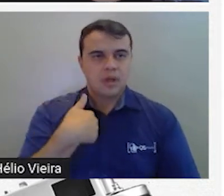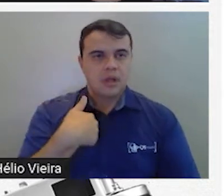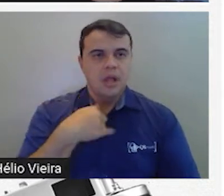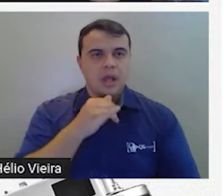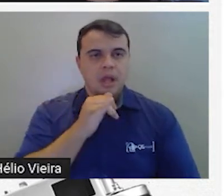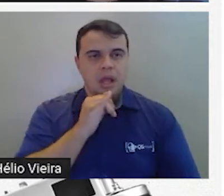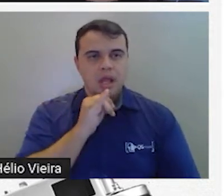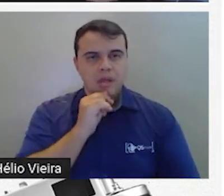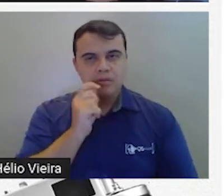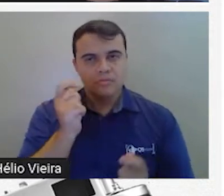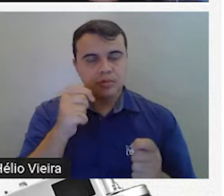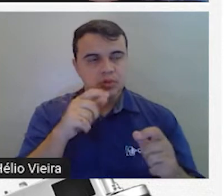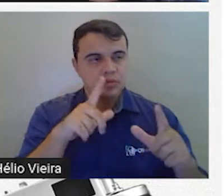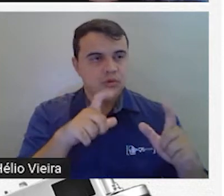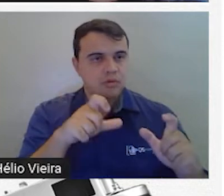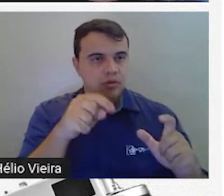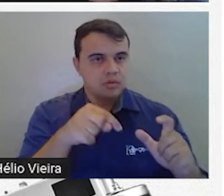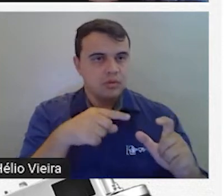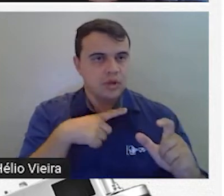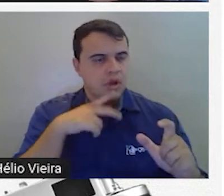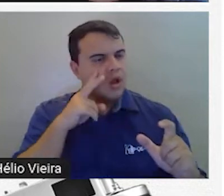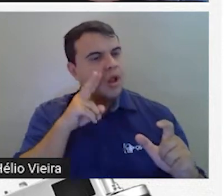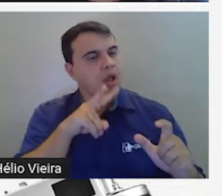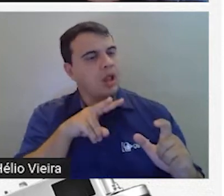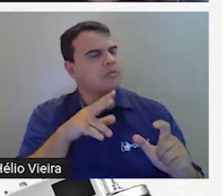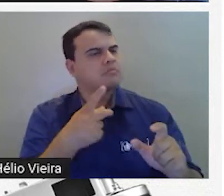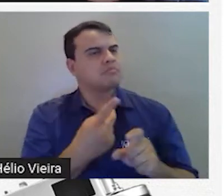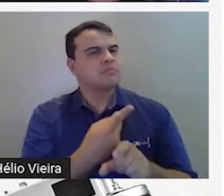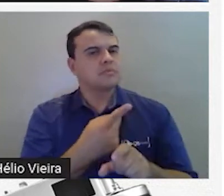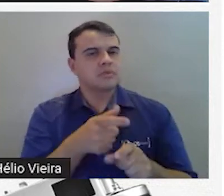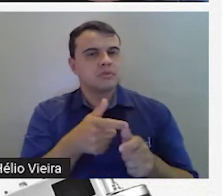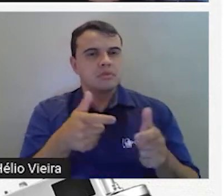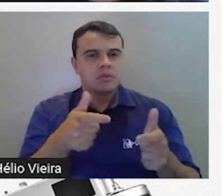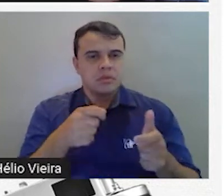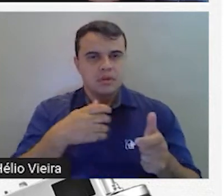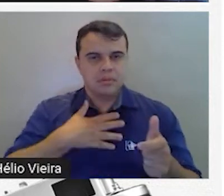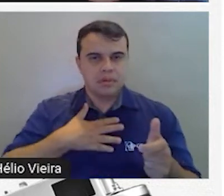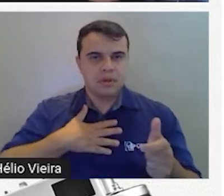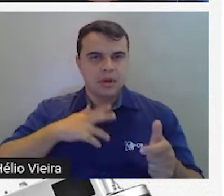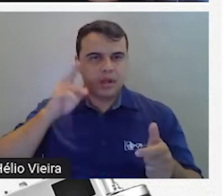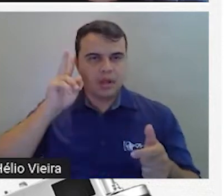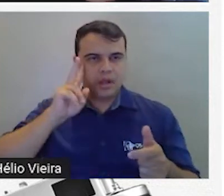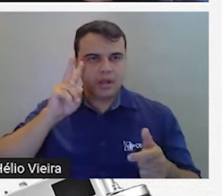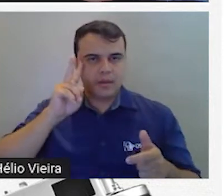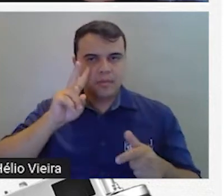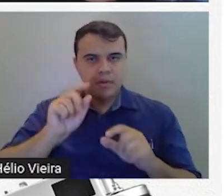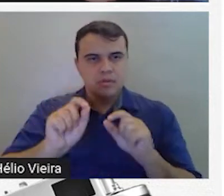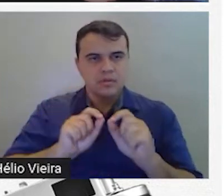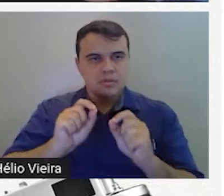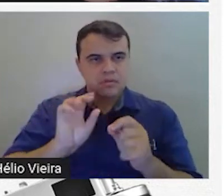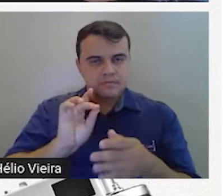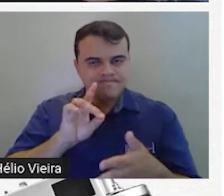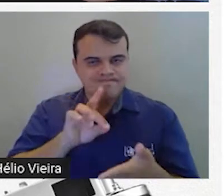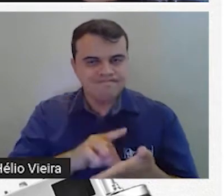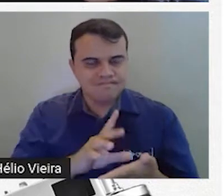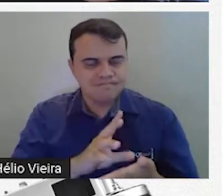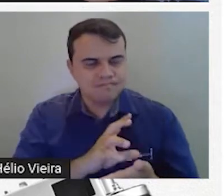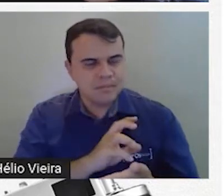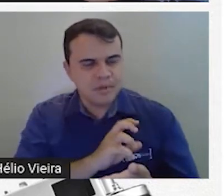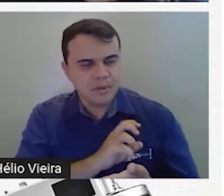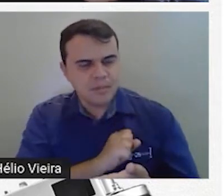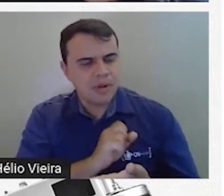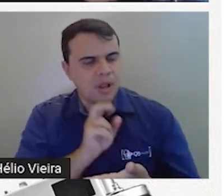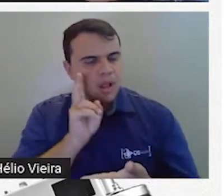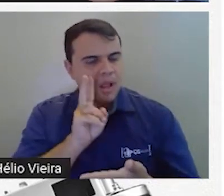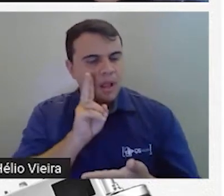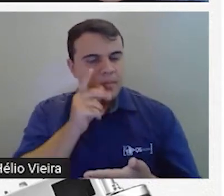eu posso tirar uma fotografia aleatória, mas que para mim traz uma memória afetiva, às vezes uma memória